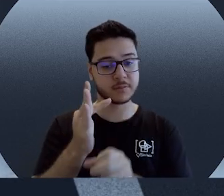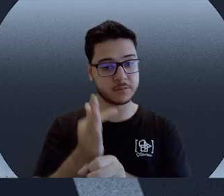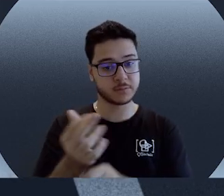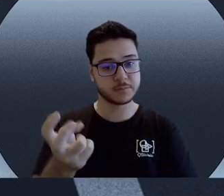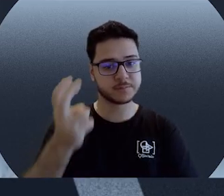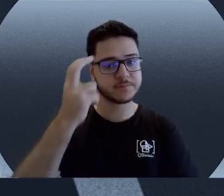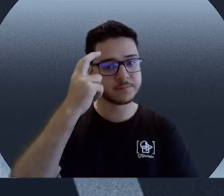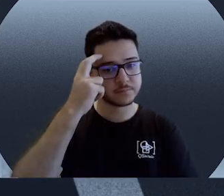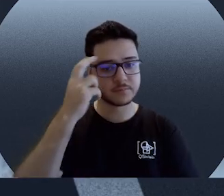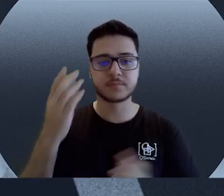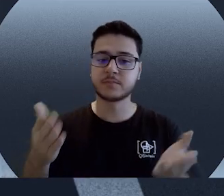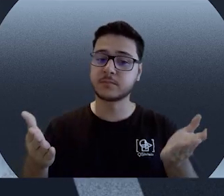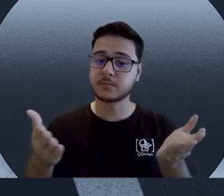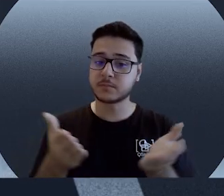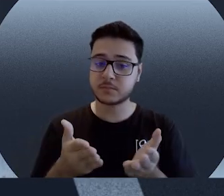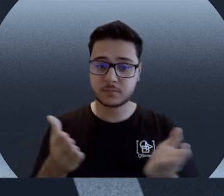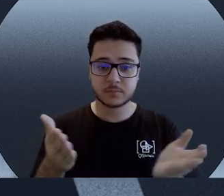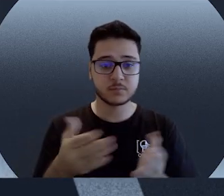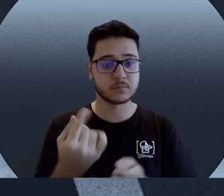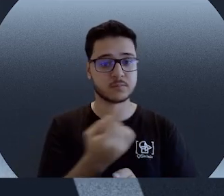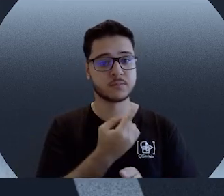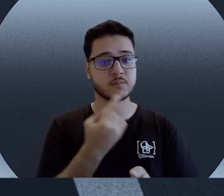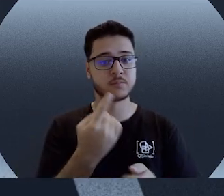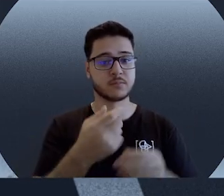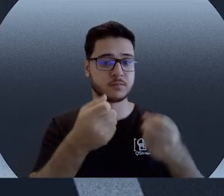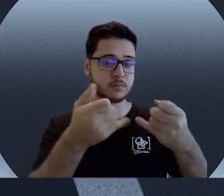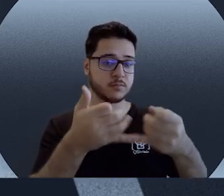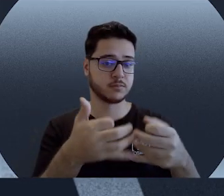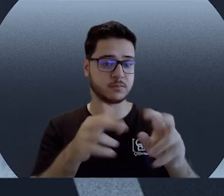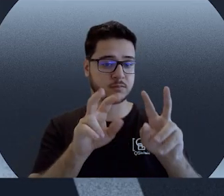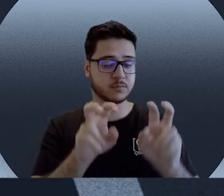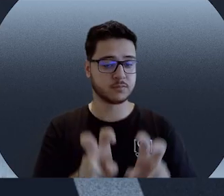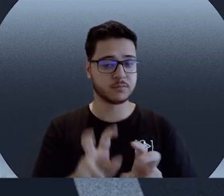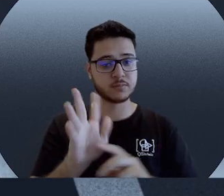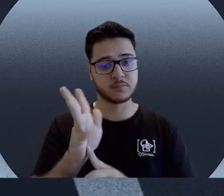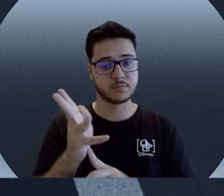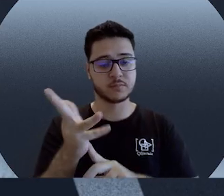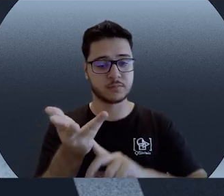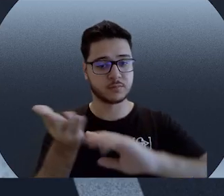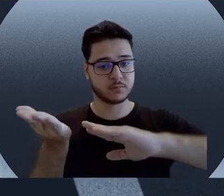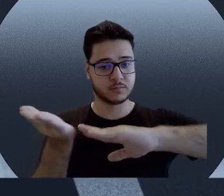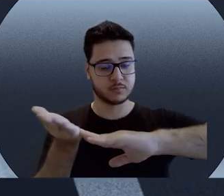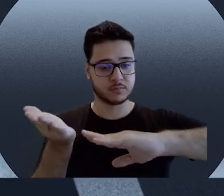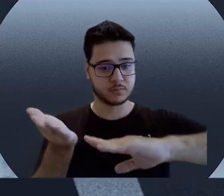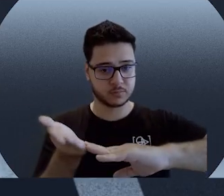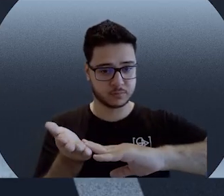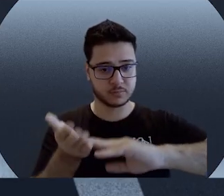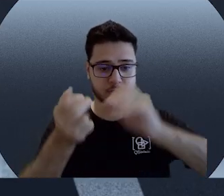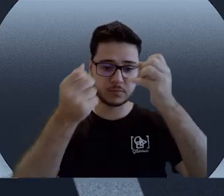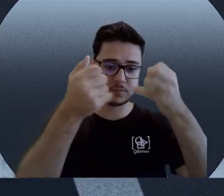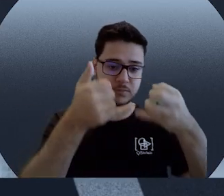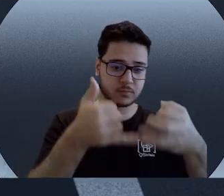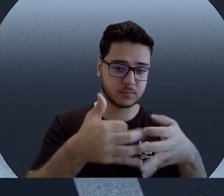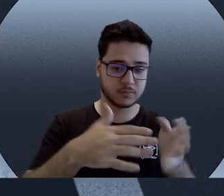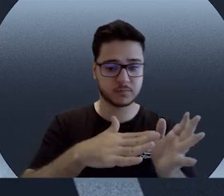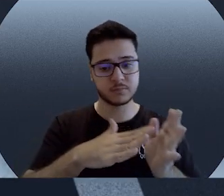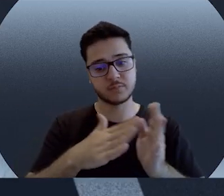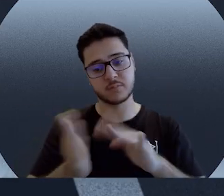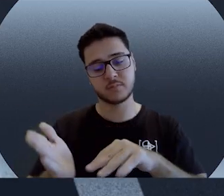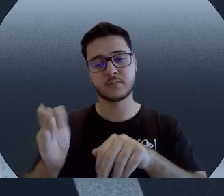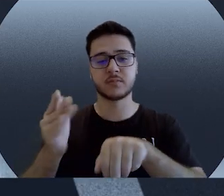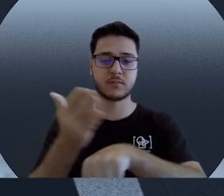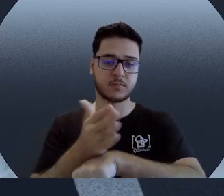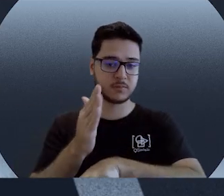Cultura. Hoje nós vamos falar sobre arte contemporânea, da teoria à prática escolar. Eu sou a